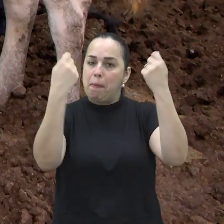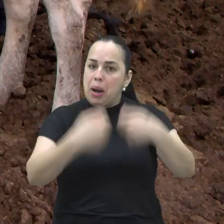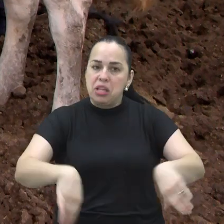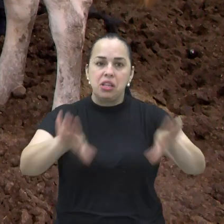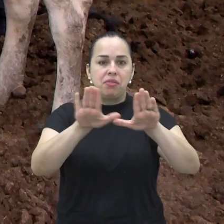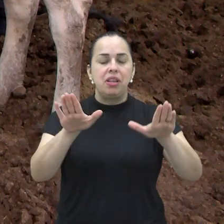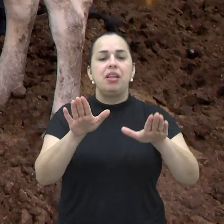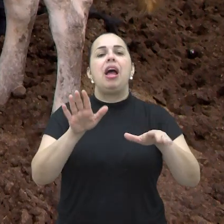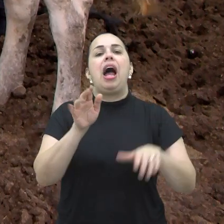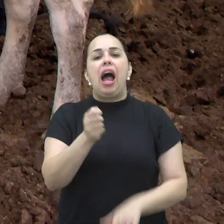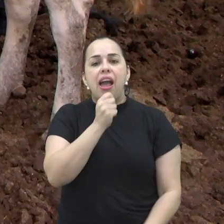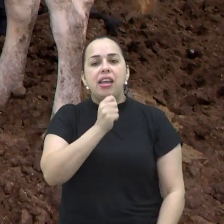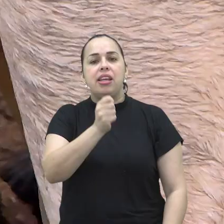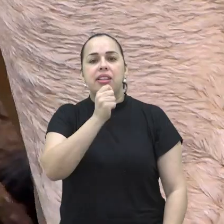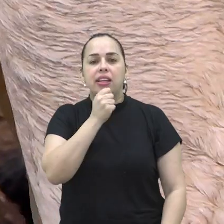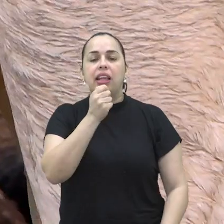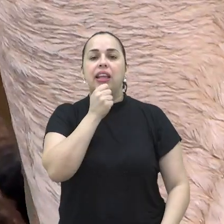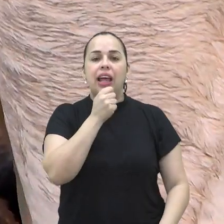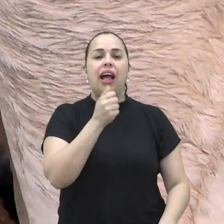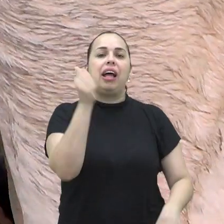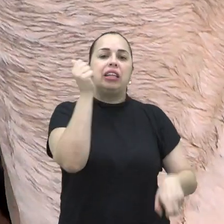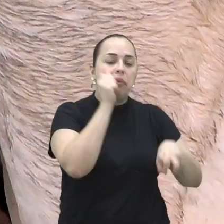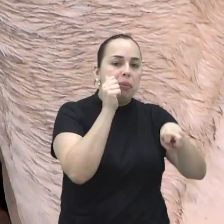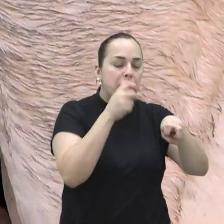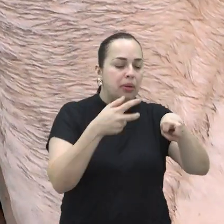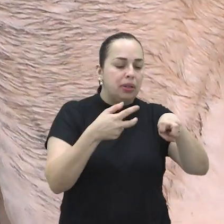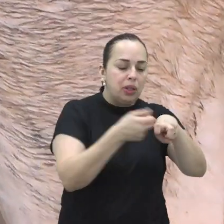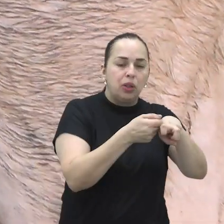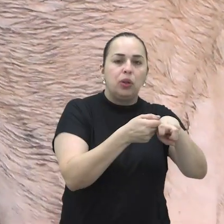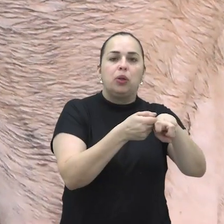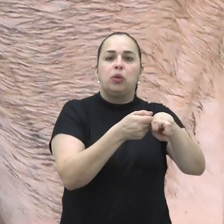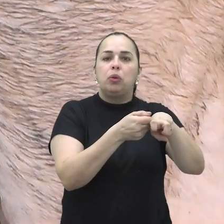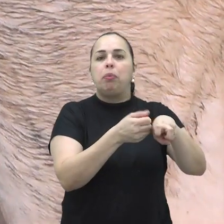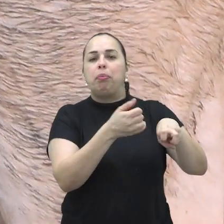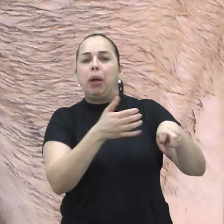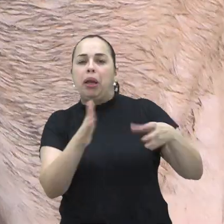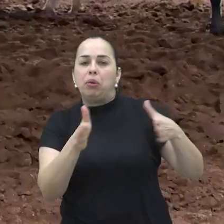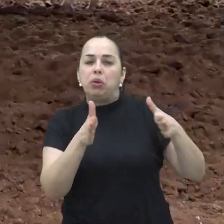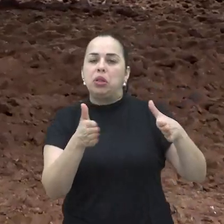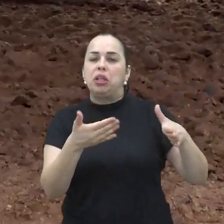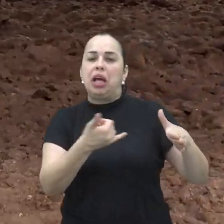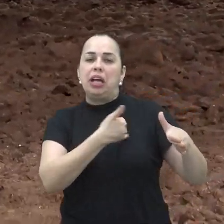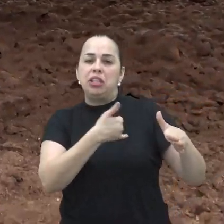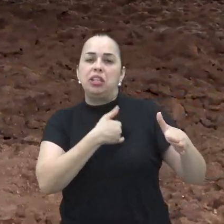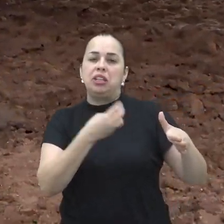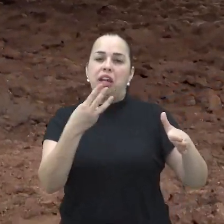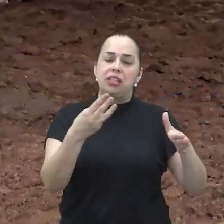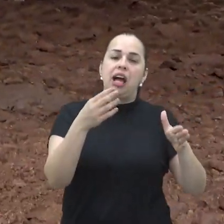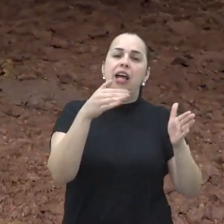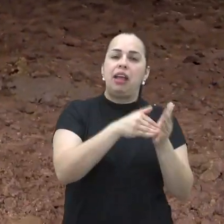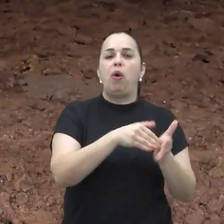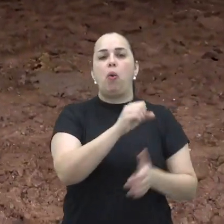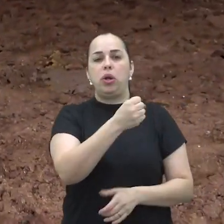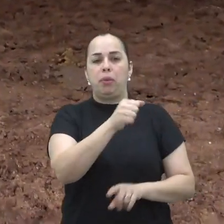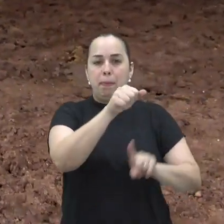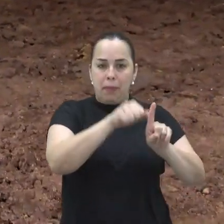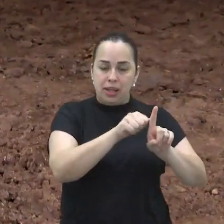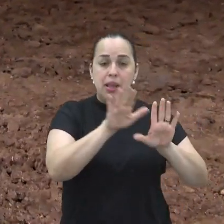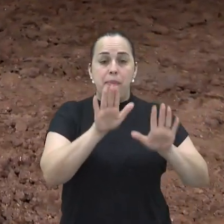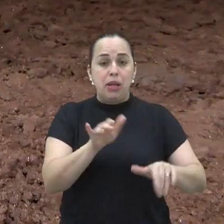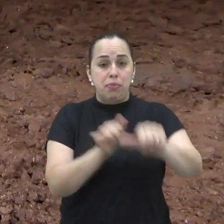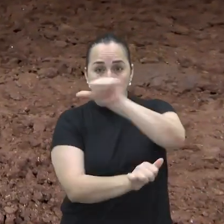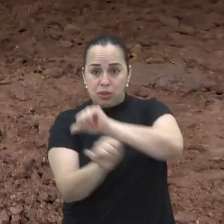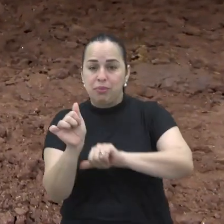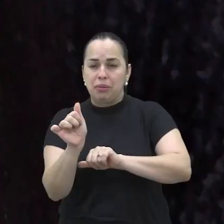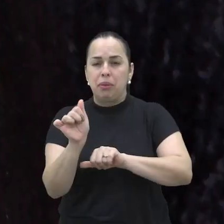ser aplicada nas fêmeas bovinas e bubalinas entre 3 e 8 meses de idade. Mas os produtores rurais poderão usar